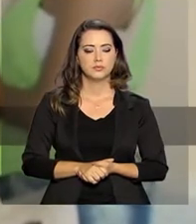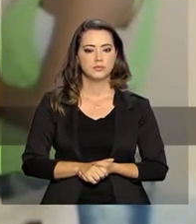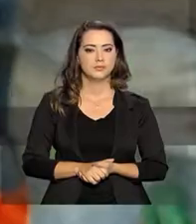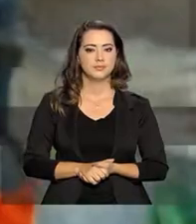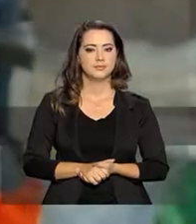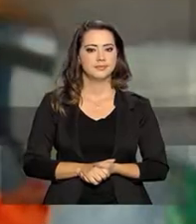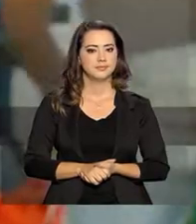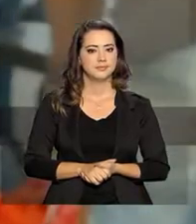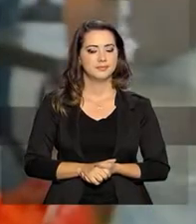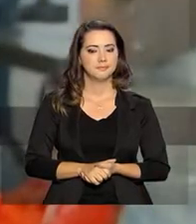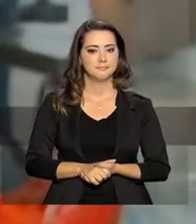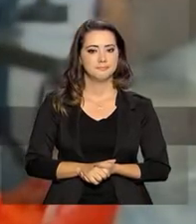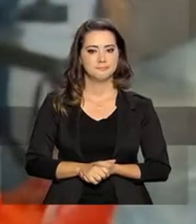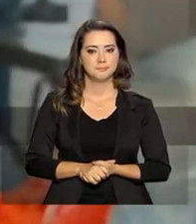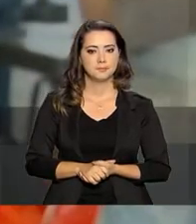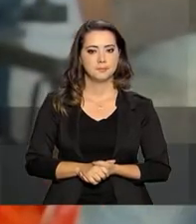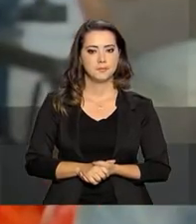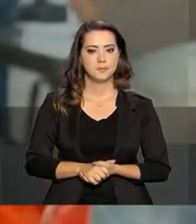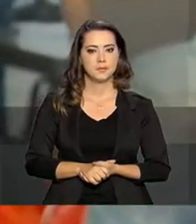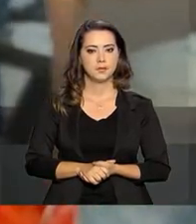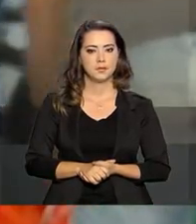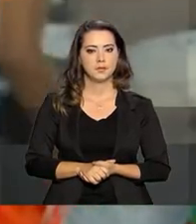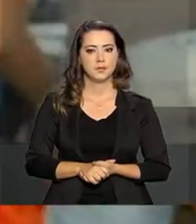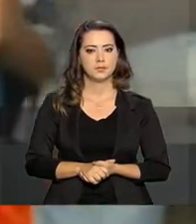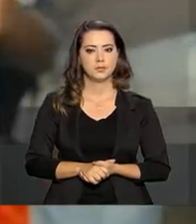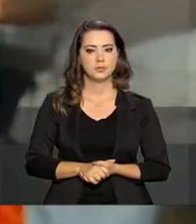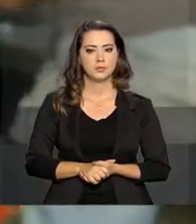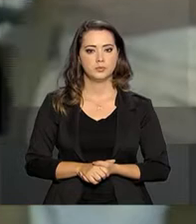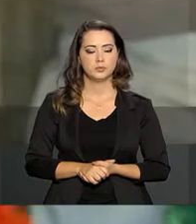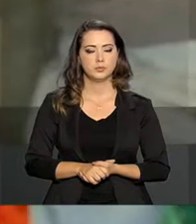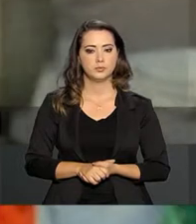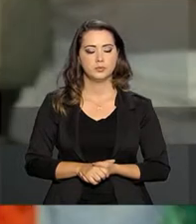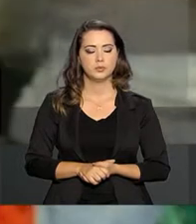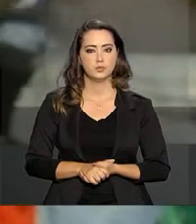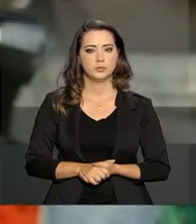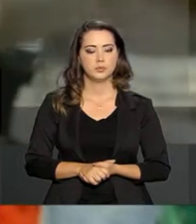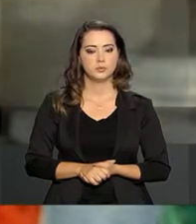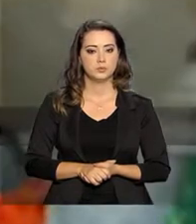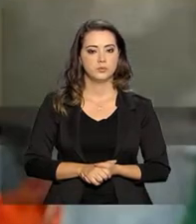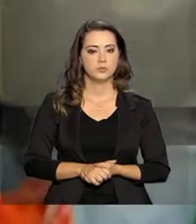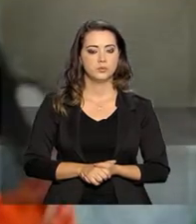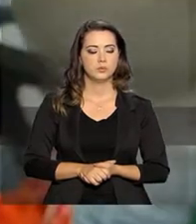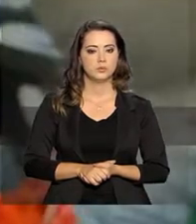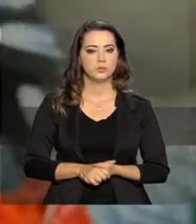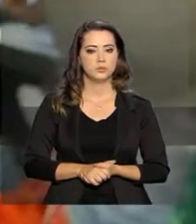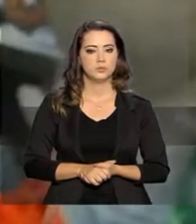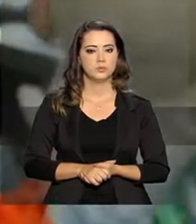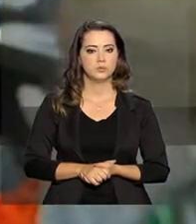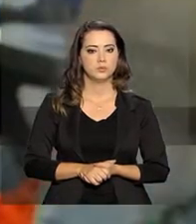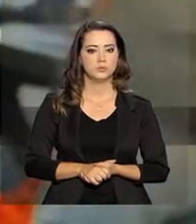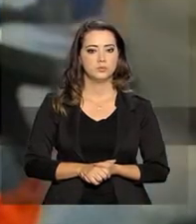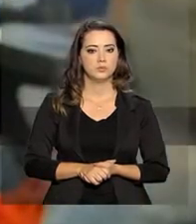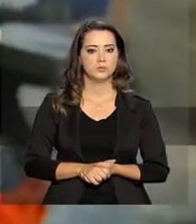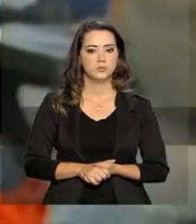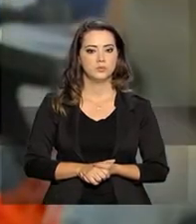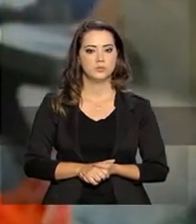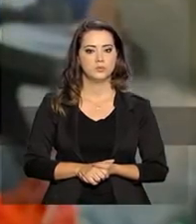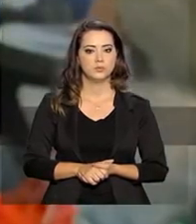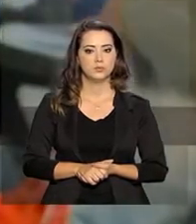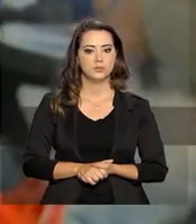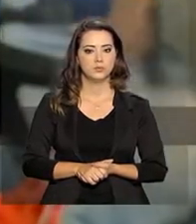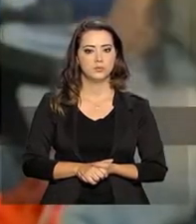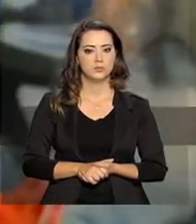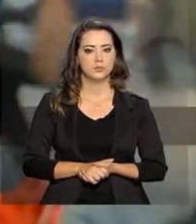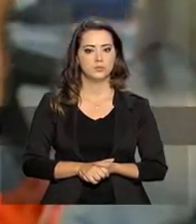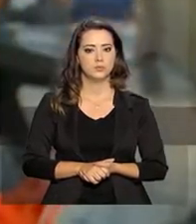Muchas gracias. Nos hemos instruido, digamos, por internet, todo eso, a ver todas las ventajas y desventajas de cada estado y de verdad nos ha